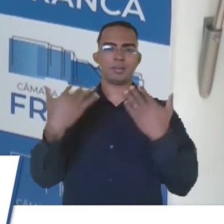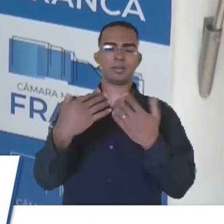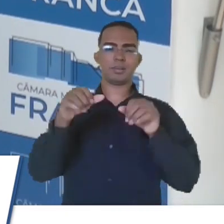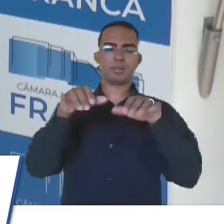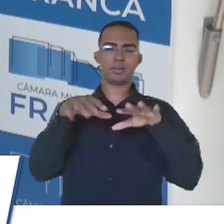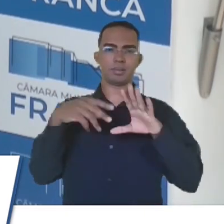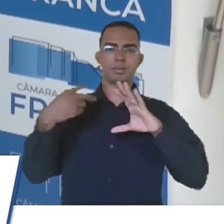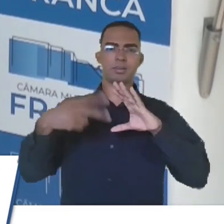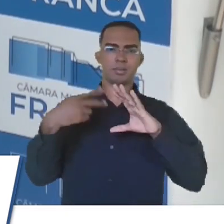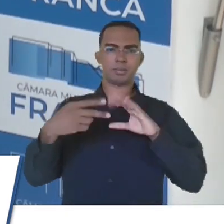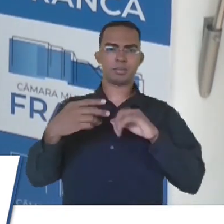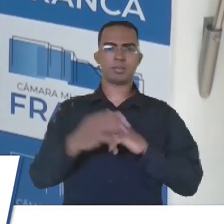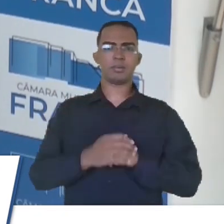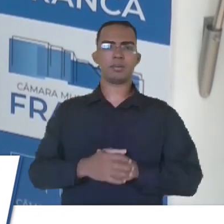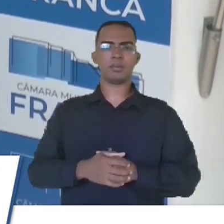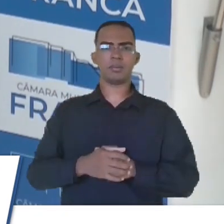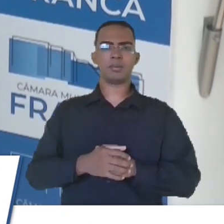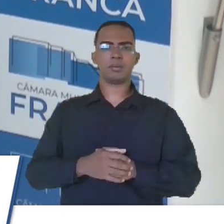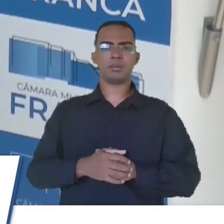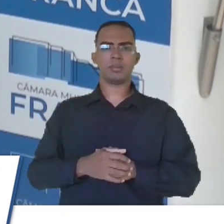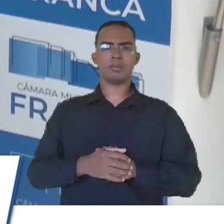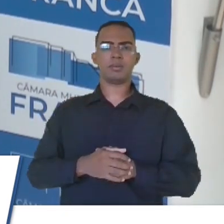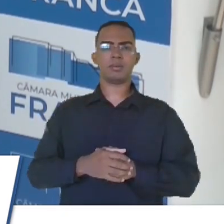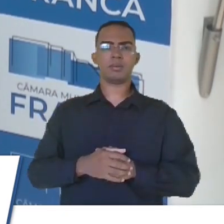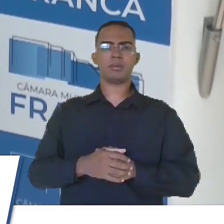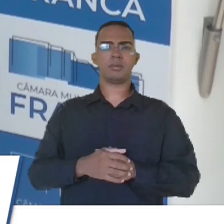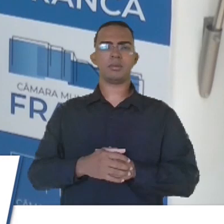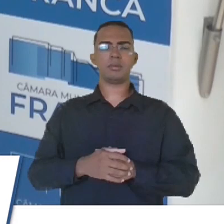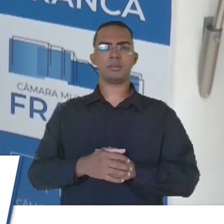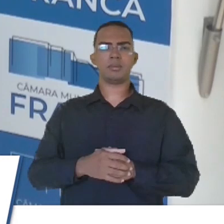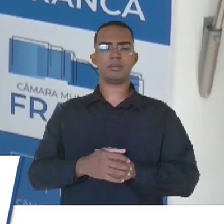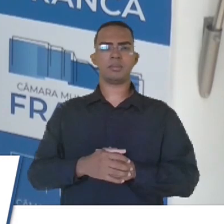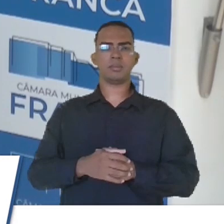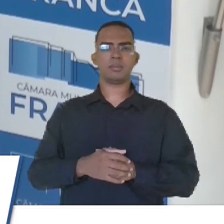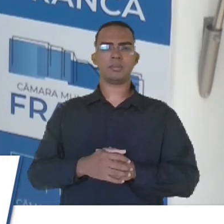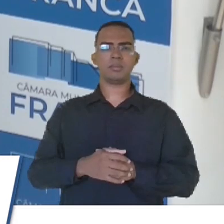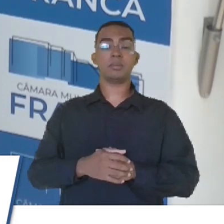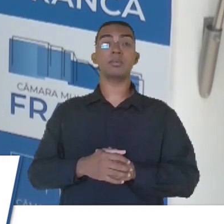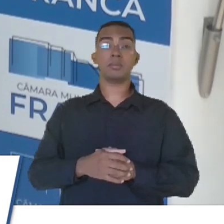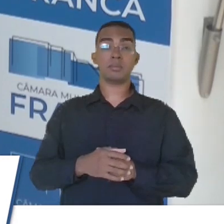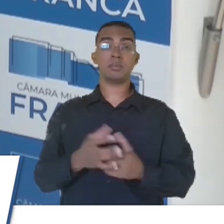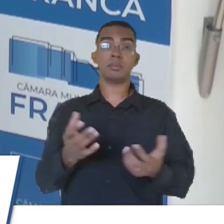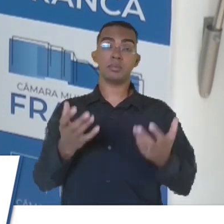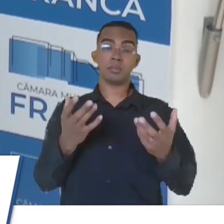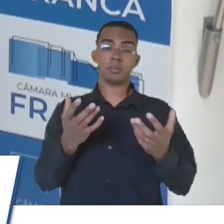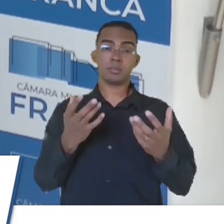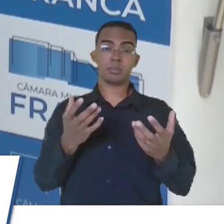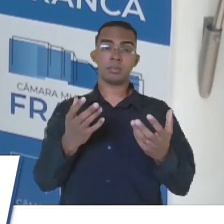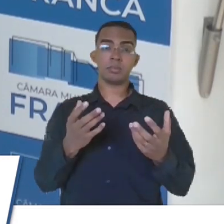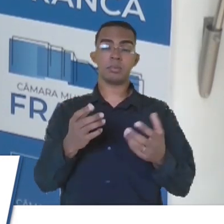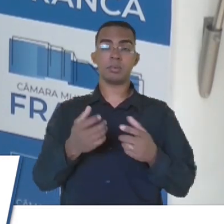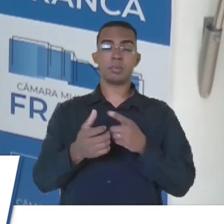Municipal. E eu quero, primeiro,